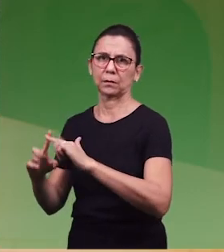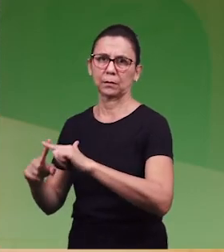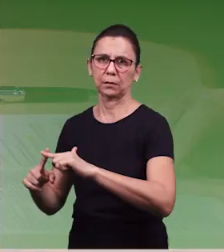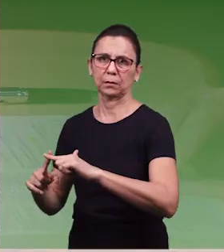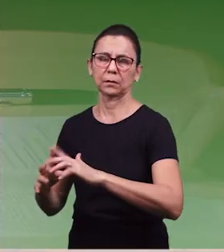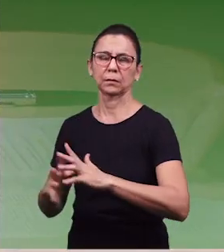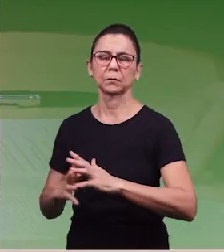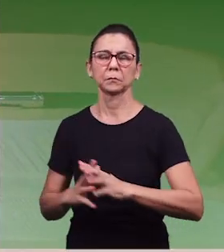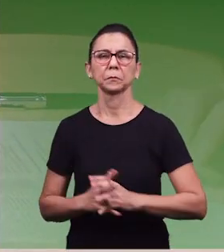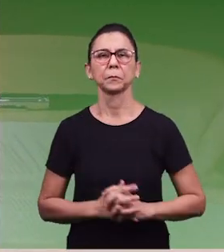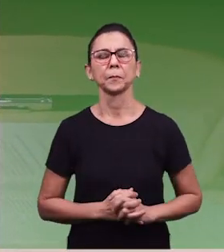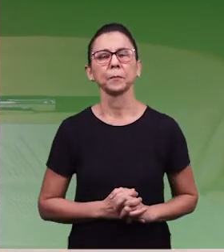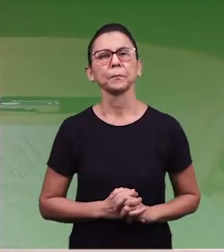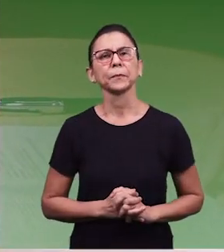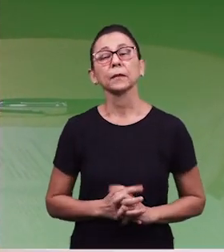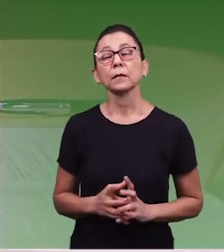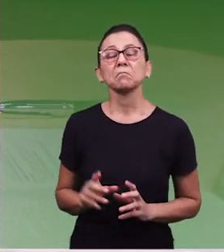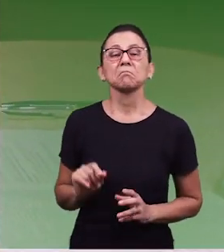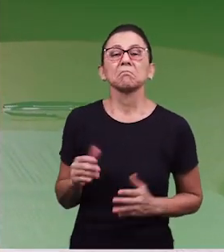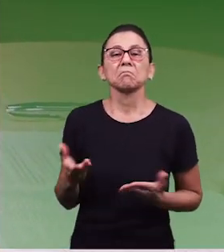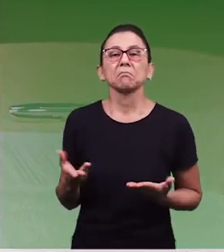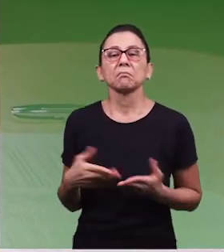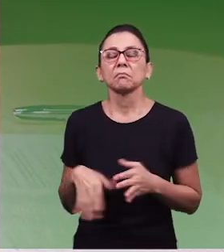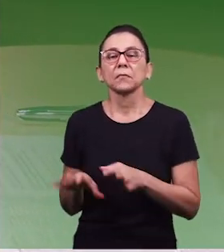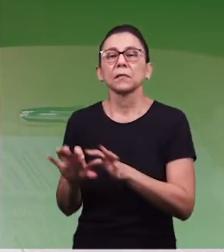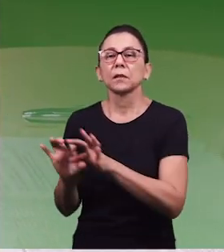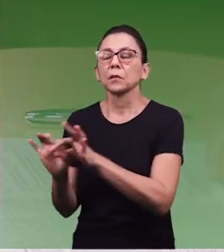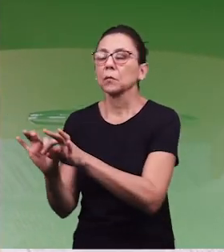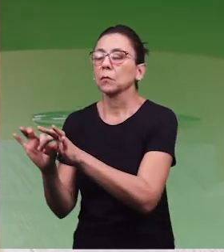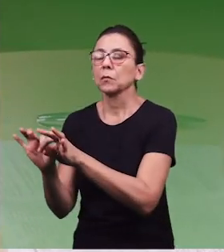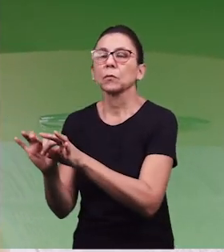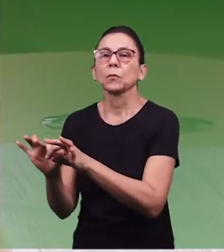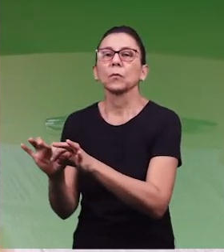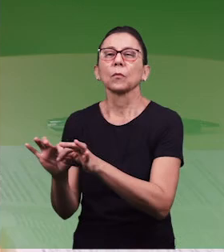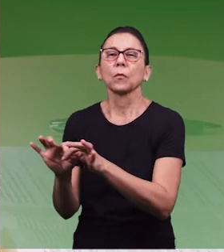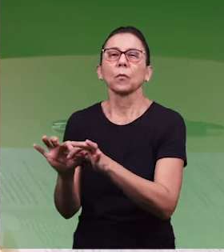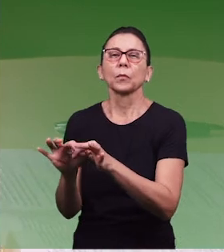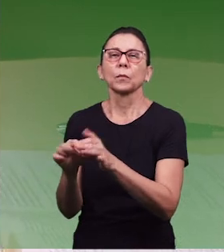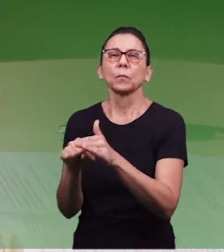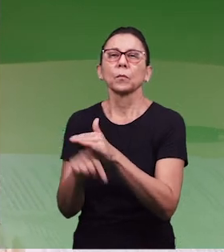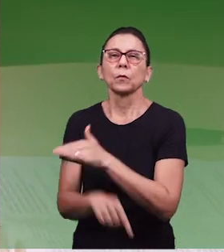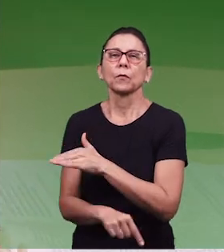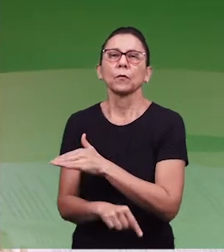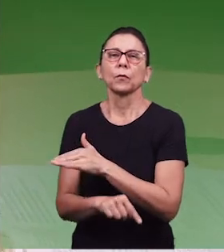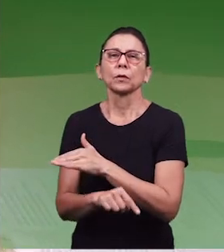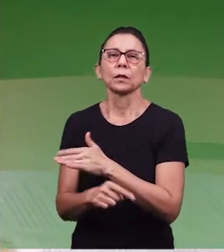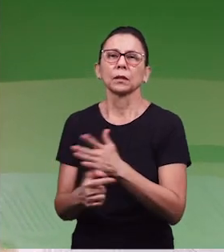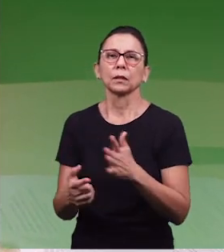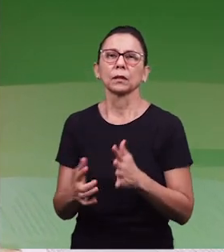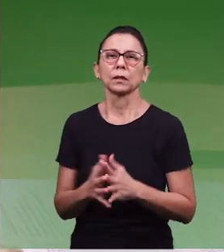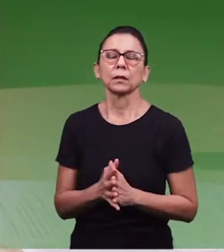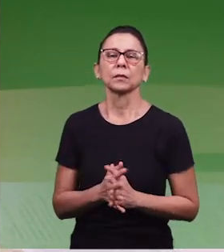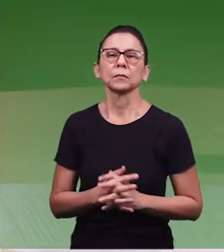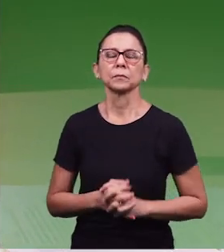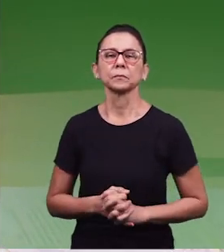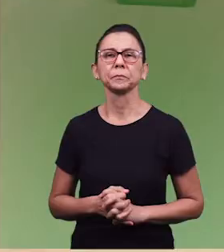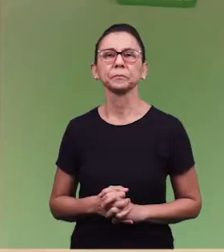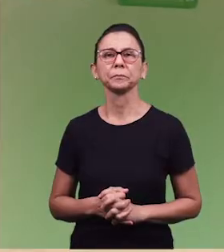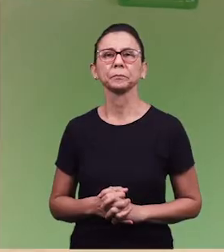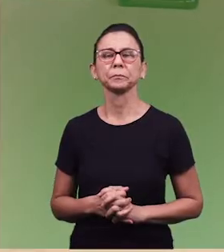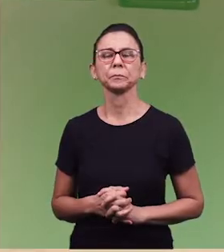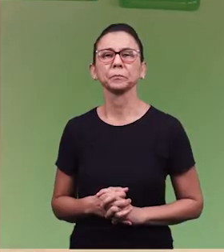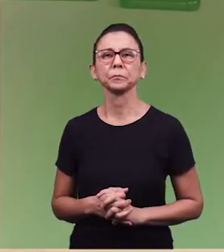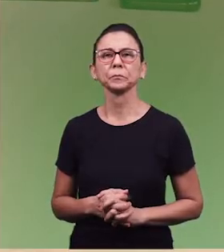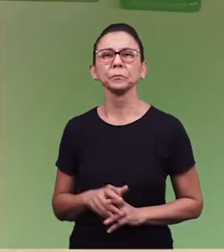A comunhão no corpo, ela é mais abrangente, ela torna mais abrangente os recursos da graça, então. Sim, porque